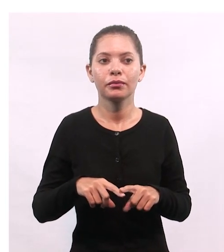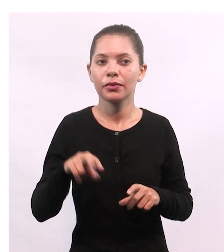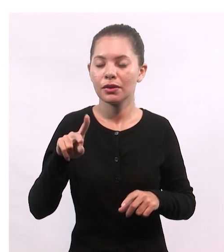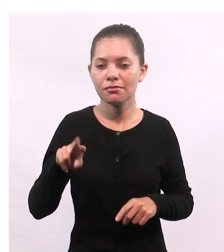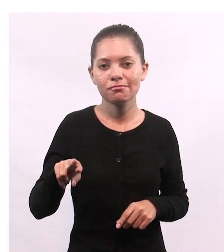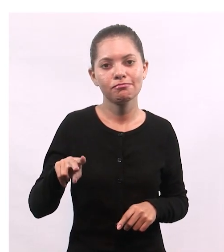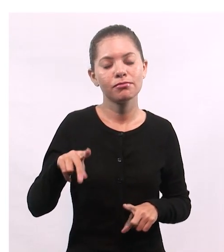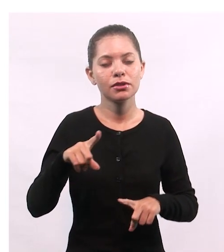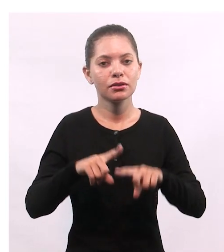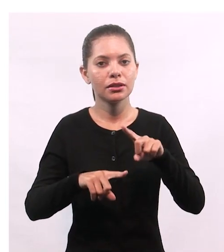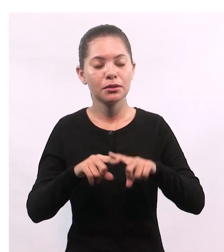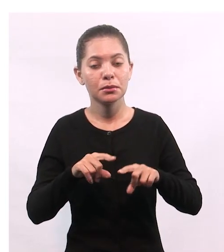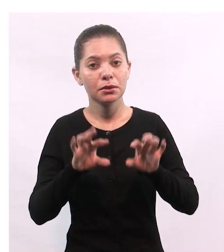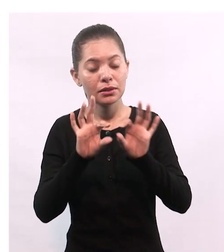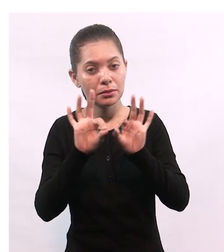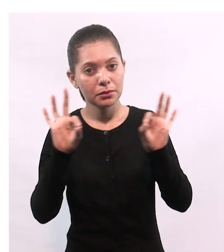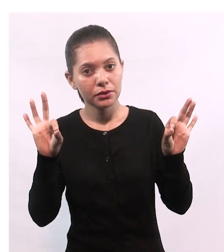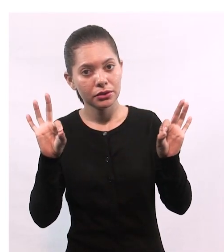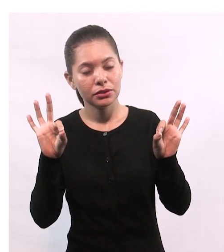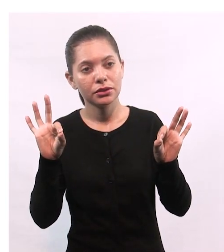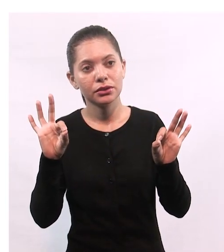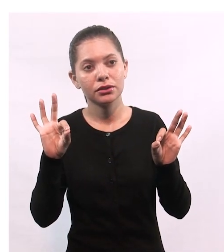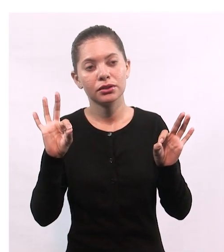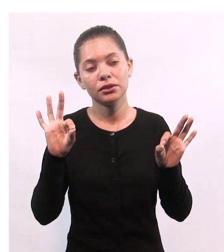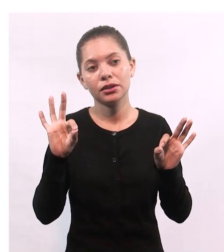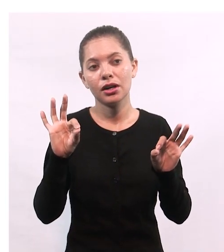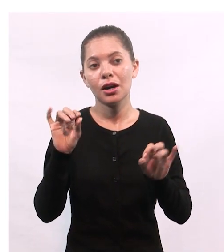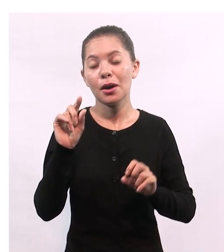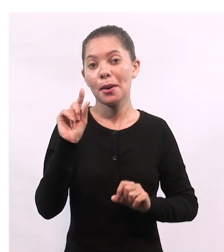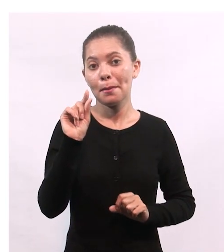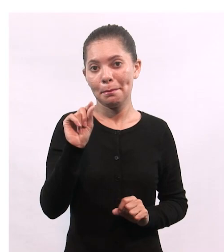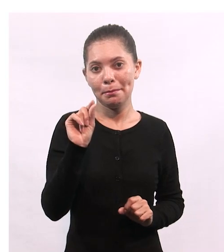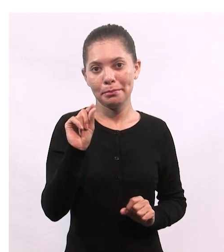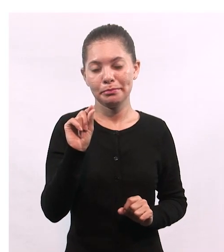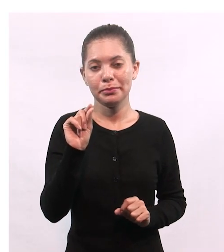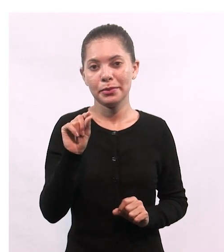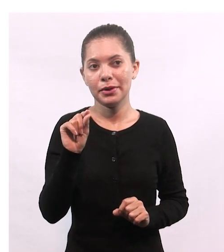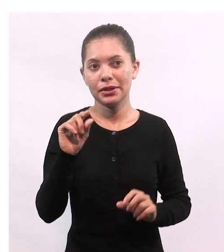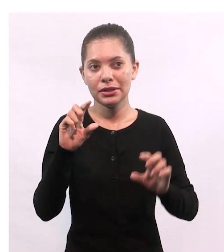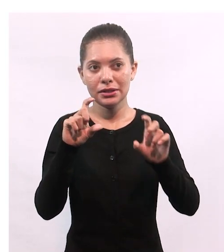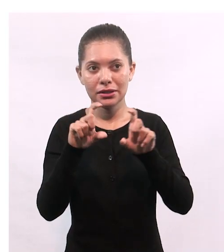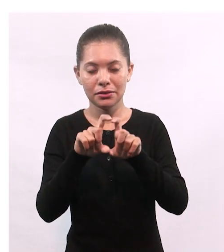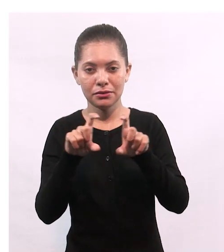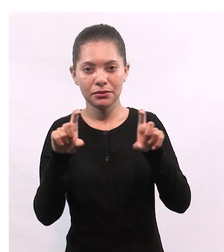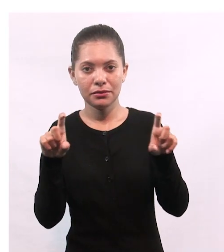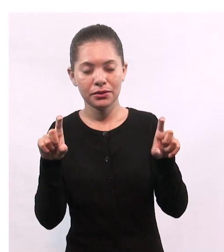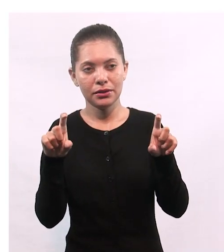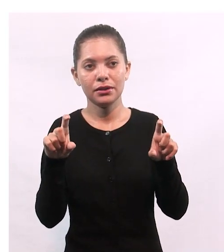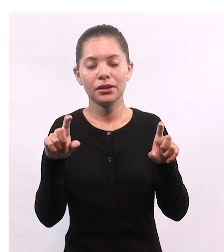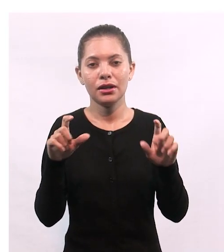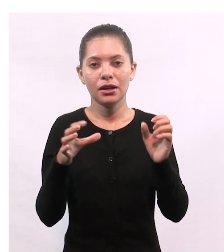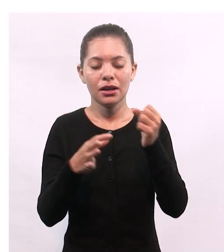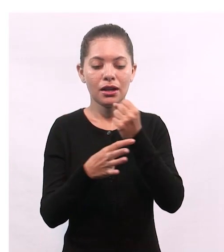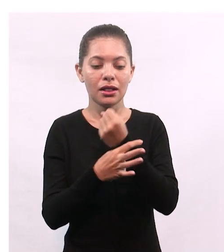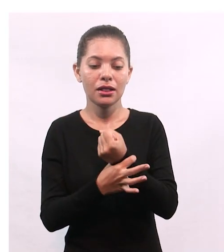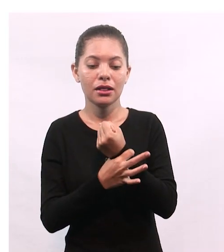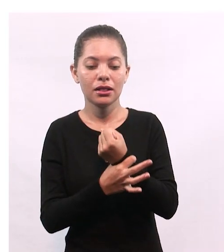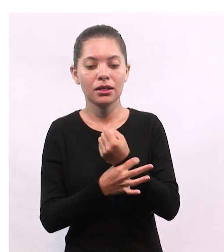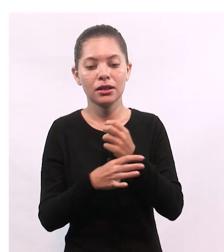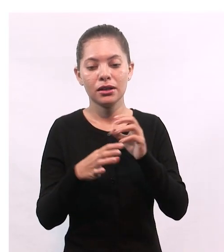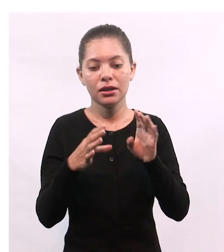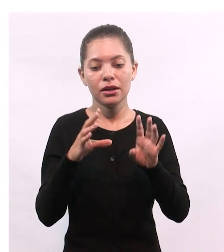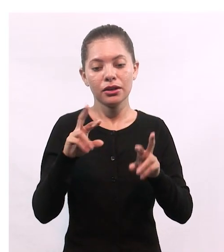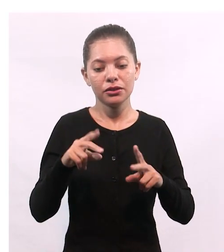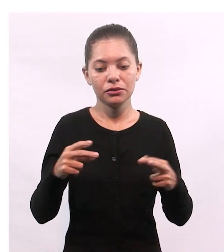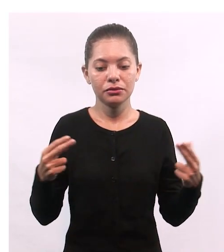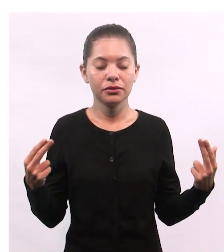o mesmo elemento que a gente quer medir, que é o comprimento. Só que a fita métrica, ela vai garantir uma precisão diferente da régua,